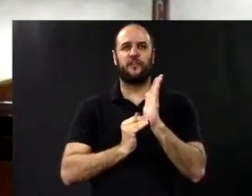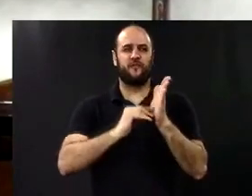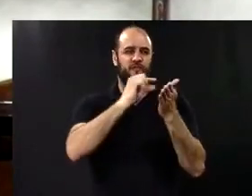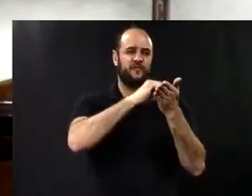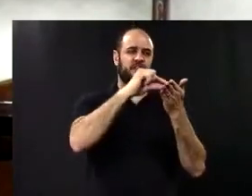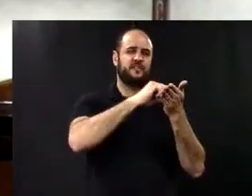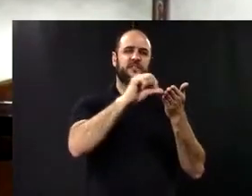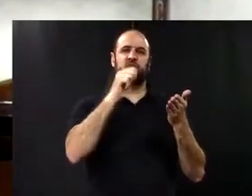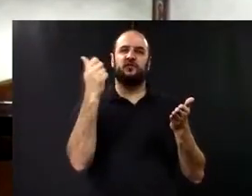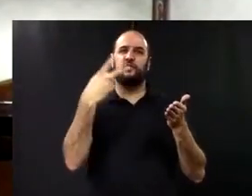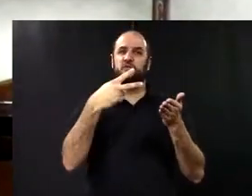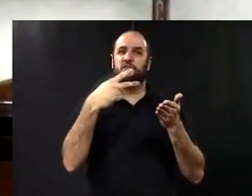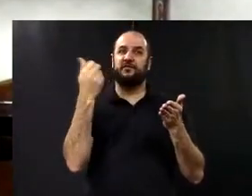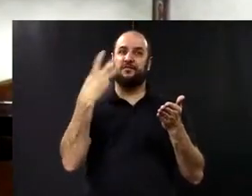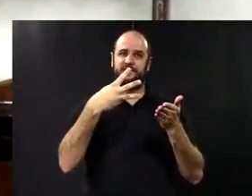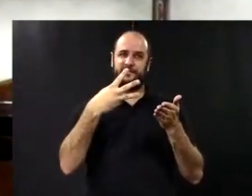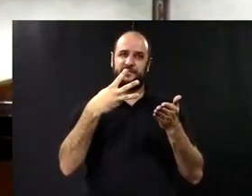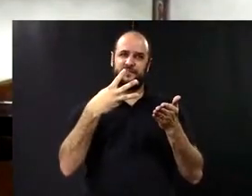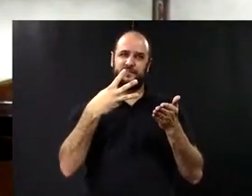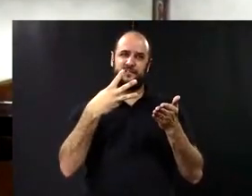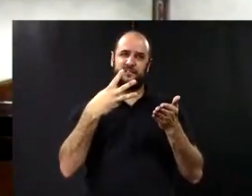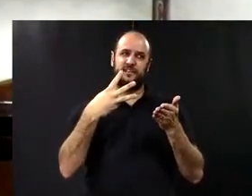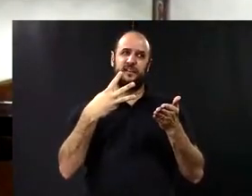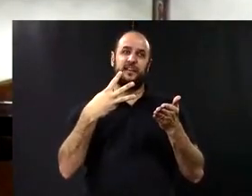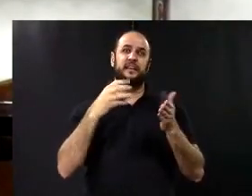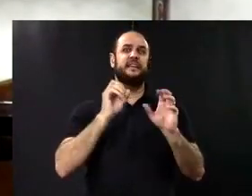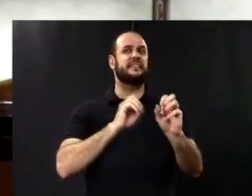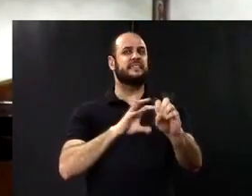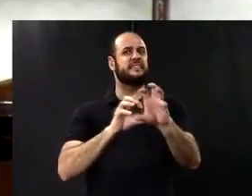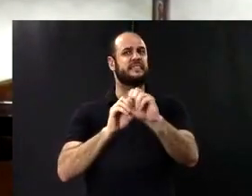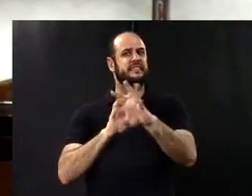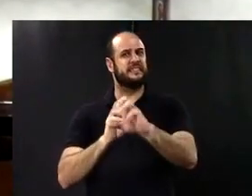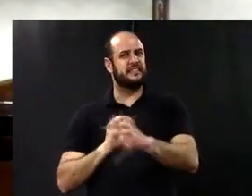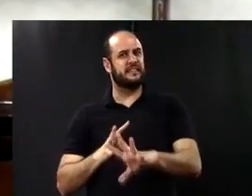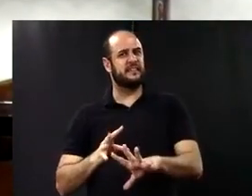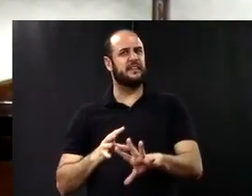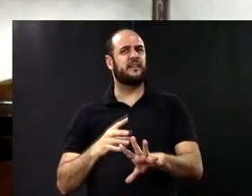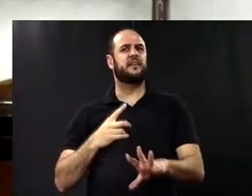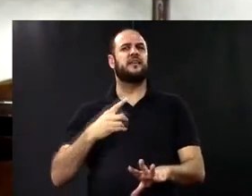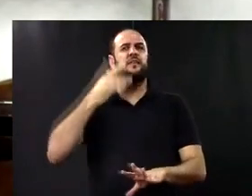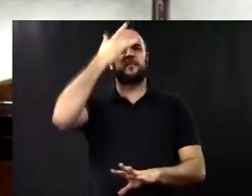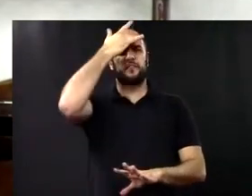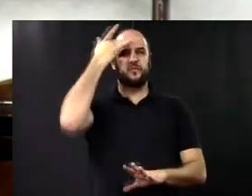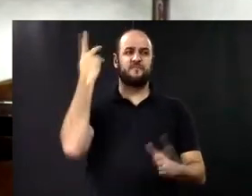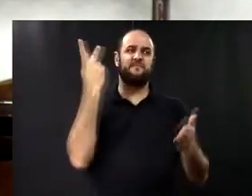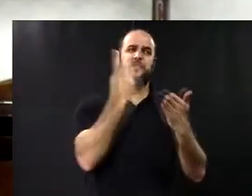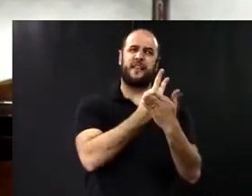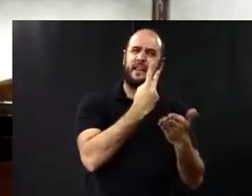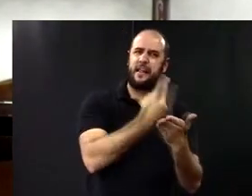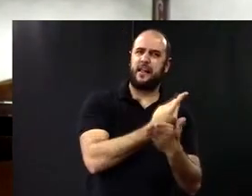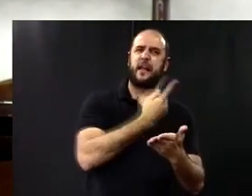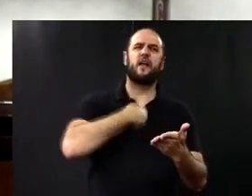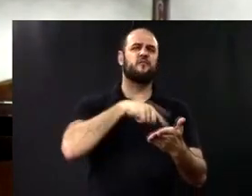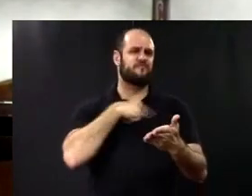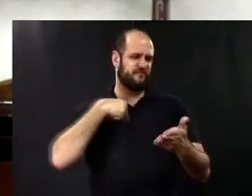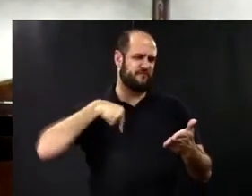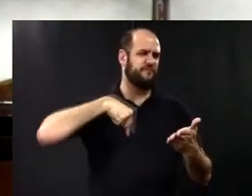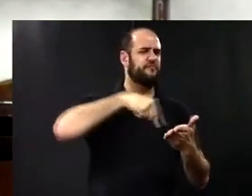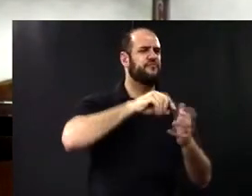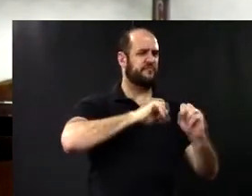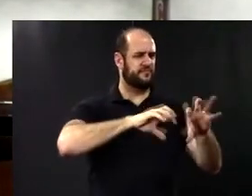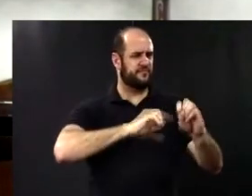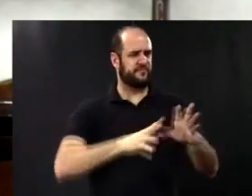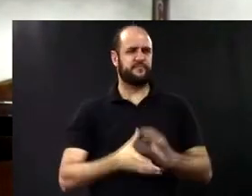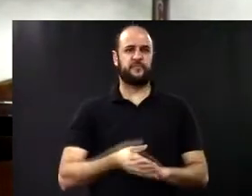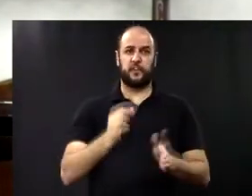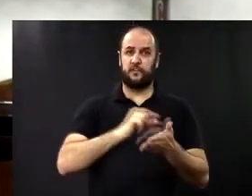versículos 12 e 3, quarto lugar, vai nos ensinar que a disciplina ergue o faltoso e e cura. Os versículos finais,